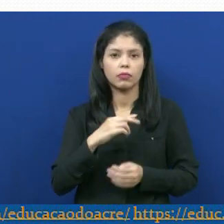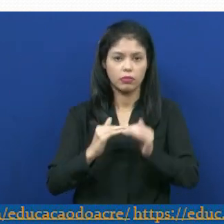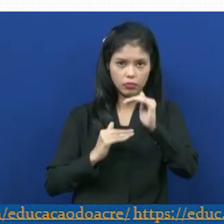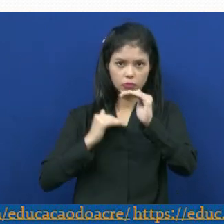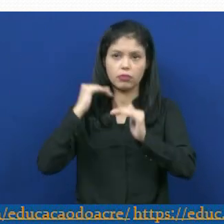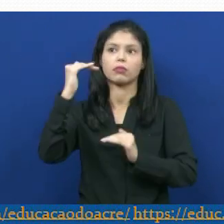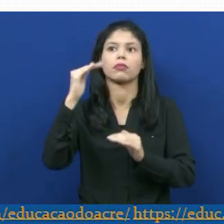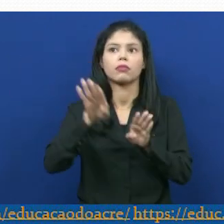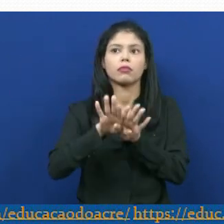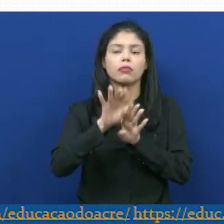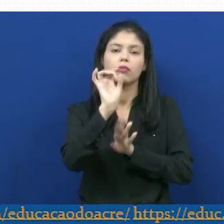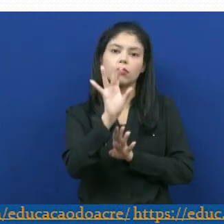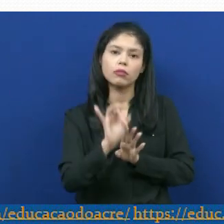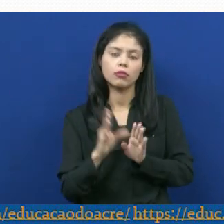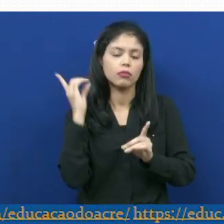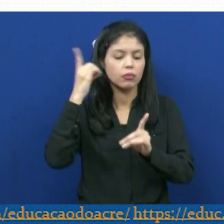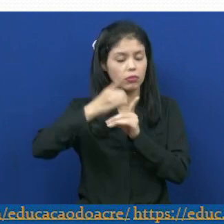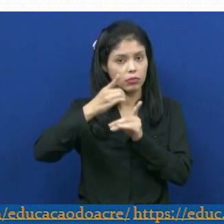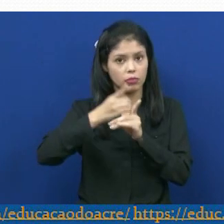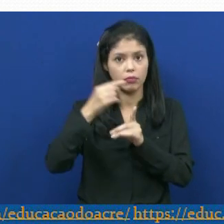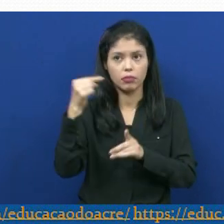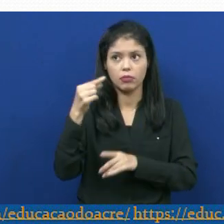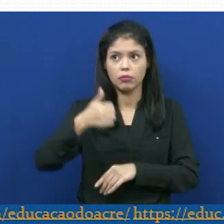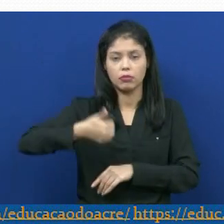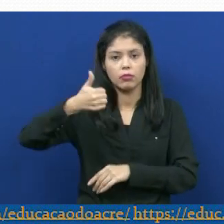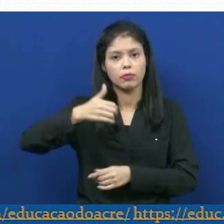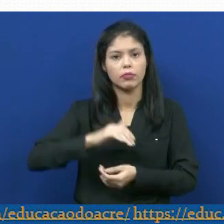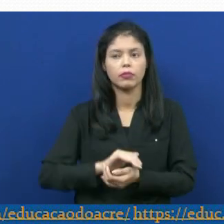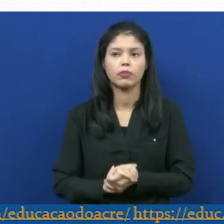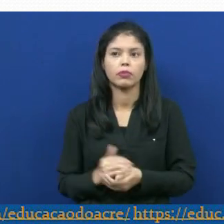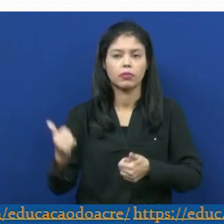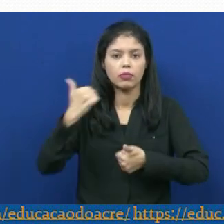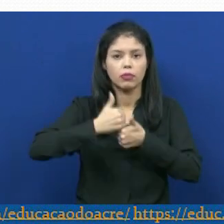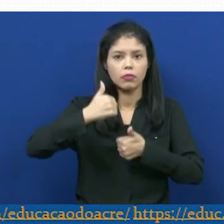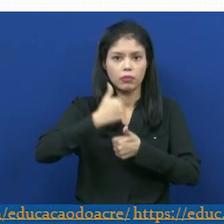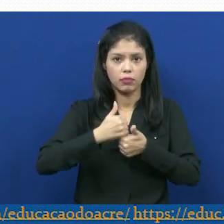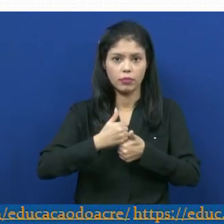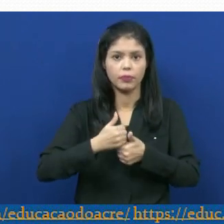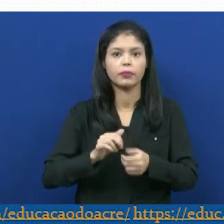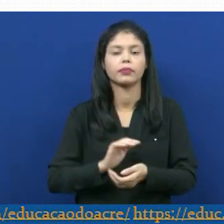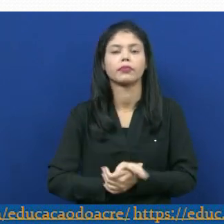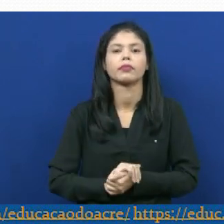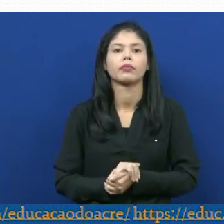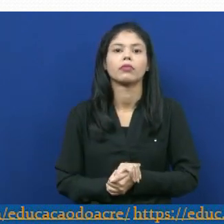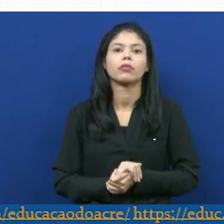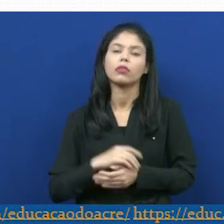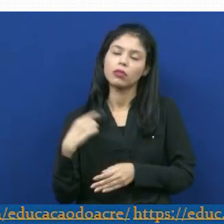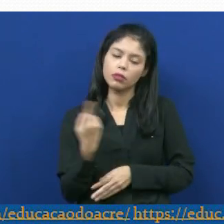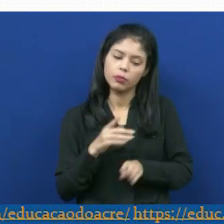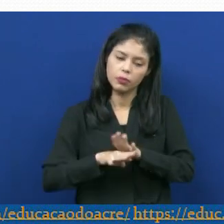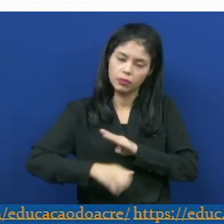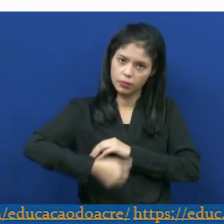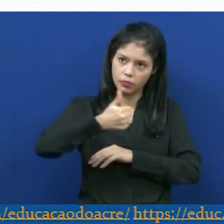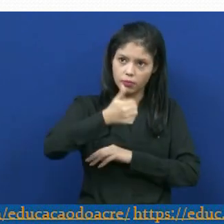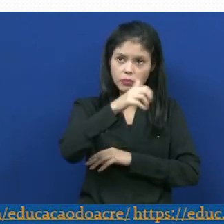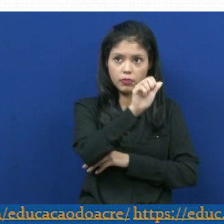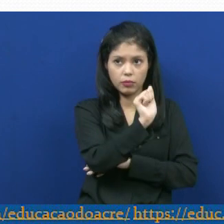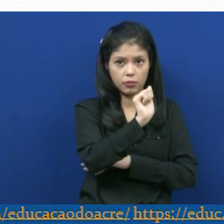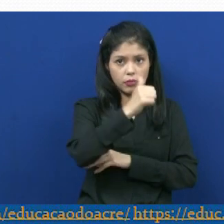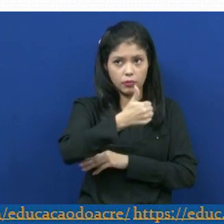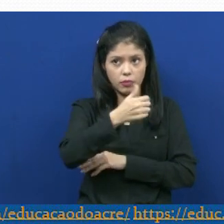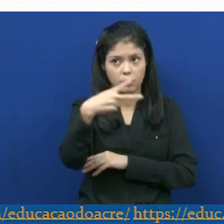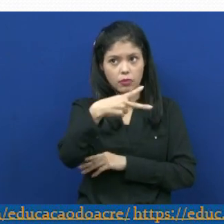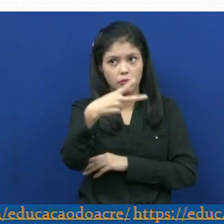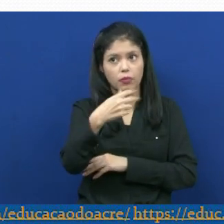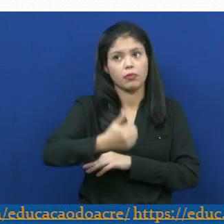elevado à posição do termo que eu quero encontrar, menos 1. Substituindo, nós vamos ter aí nosso primeiro termo, que é igual a 1,